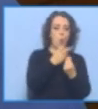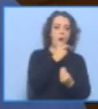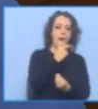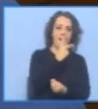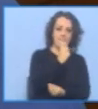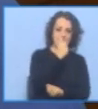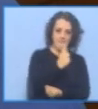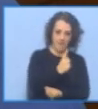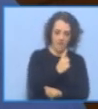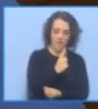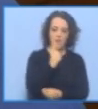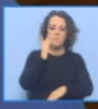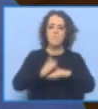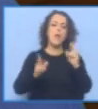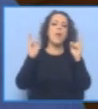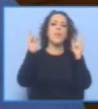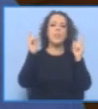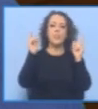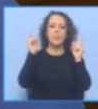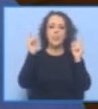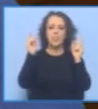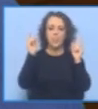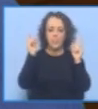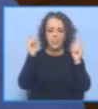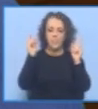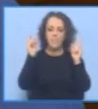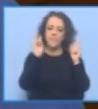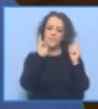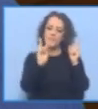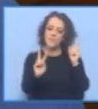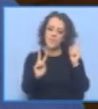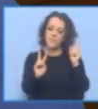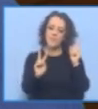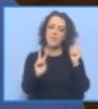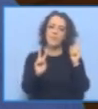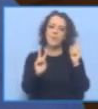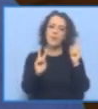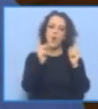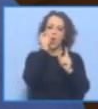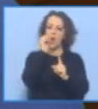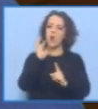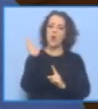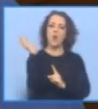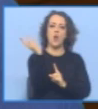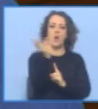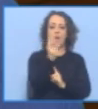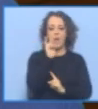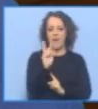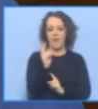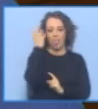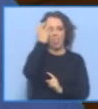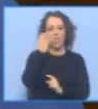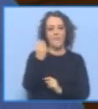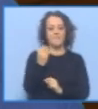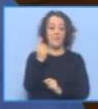certa altura, brincava na sua presença e encontrava as delícias entre os homens. E este é o